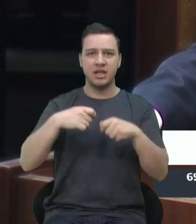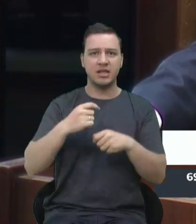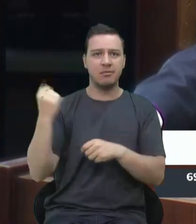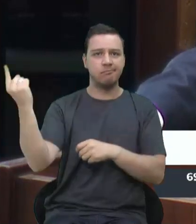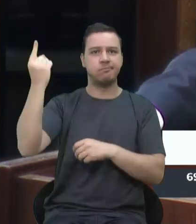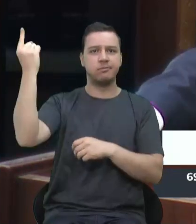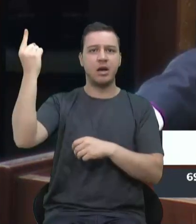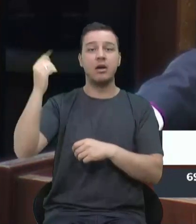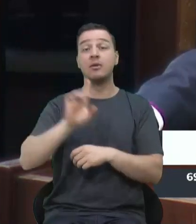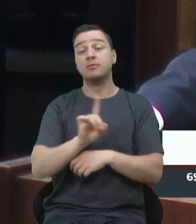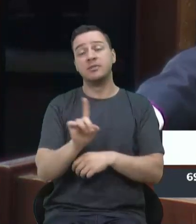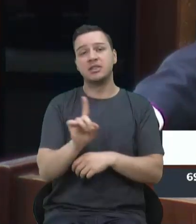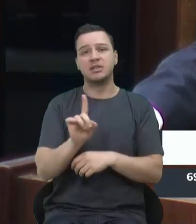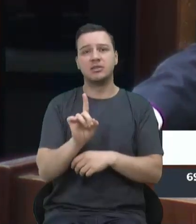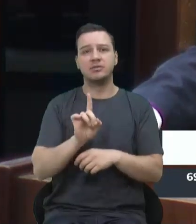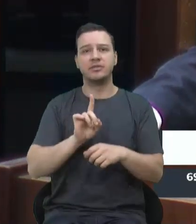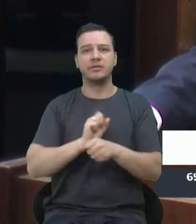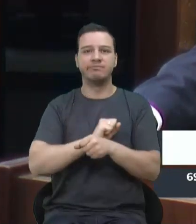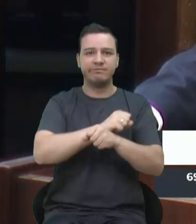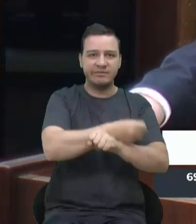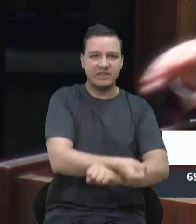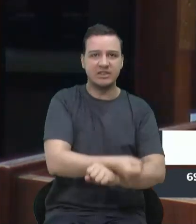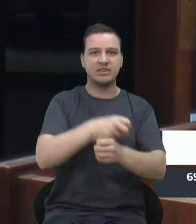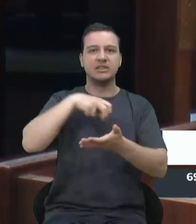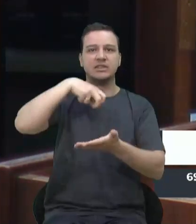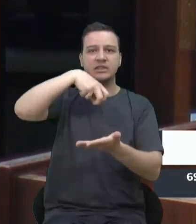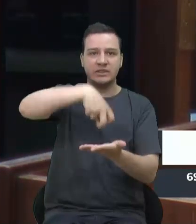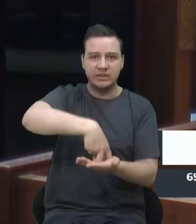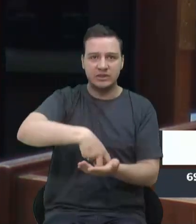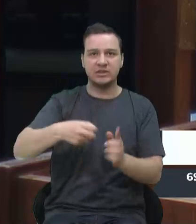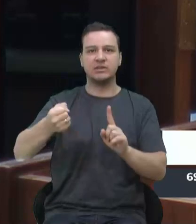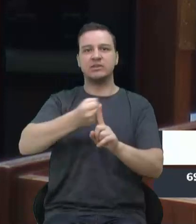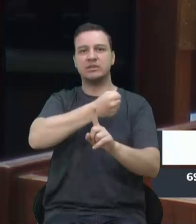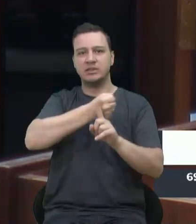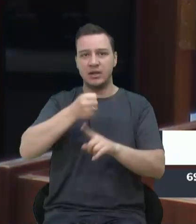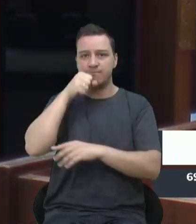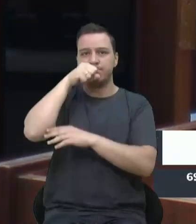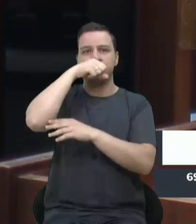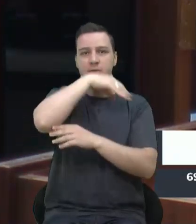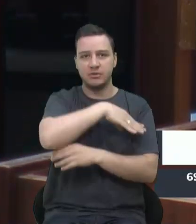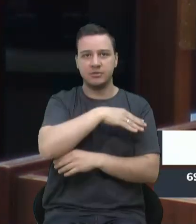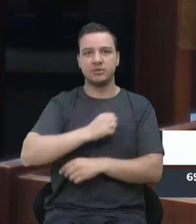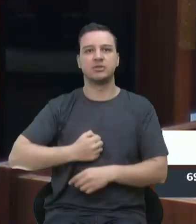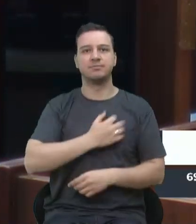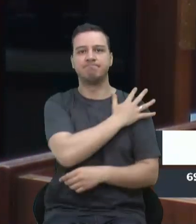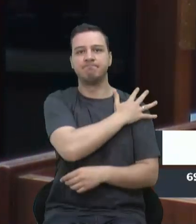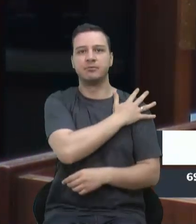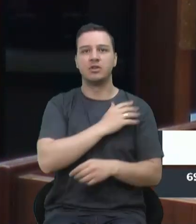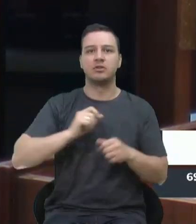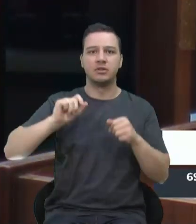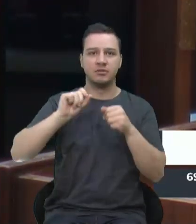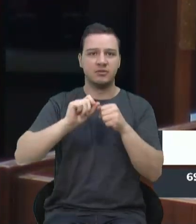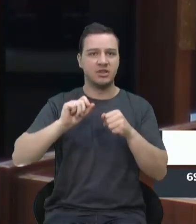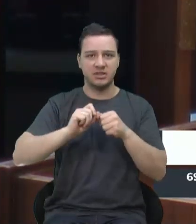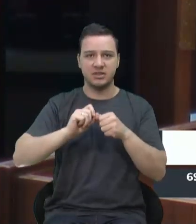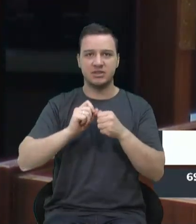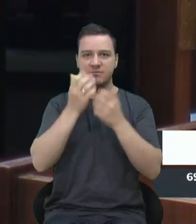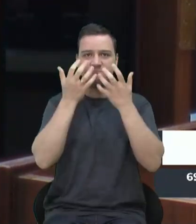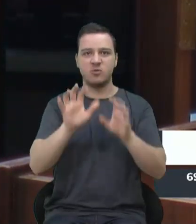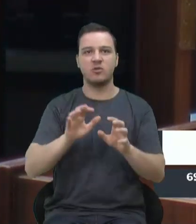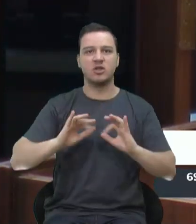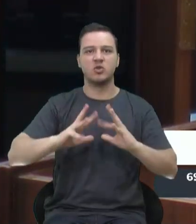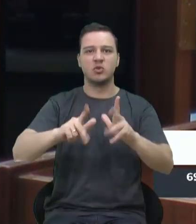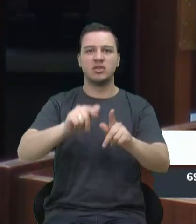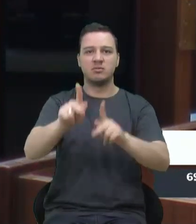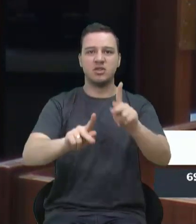as torturas, as barbáries que a ditadura fazia contra todos aqueles que a ela se opunham